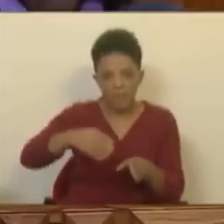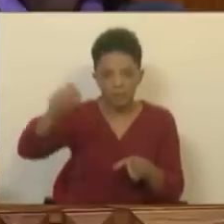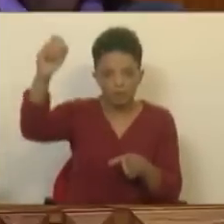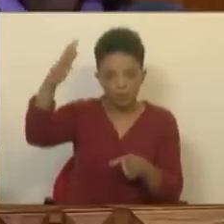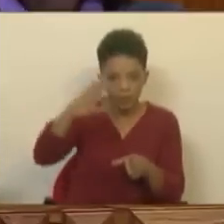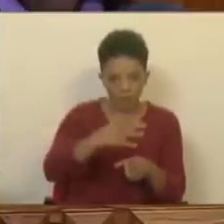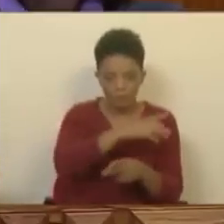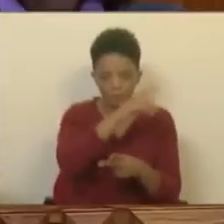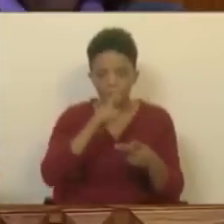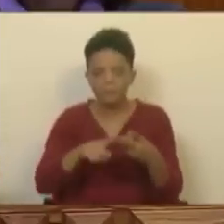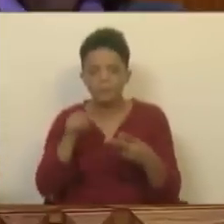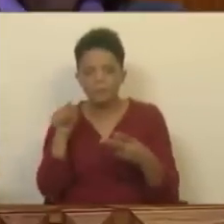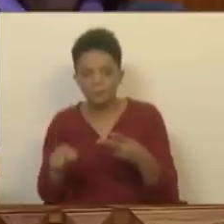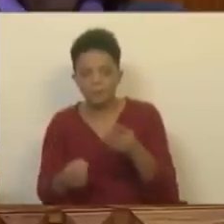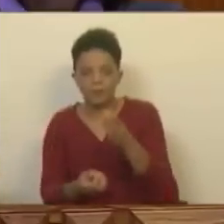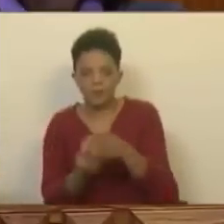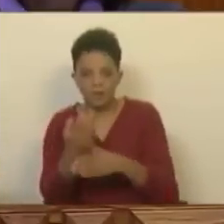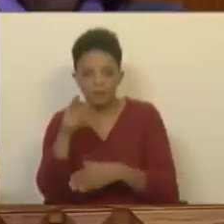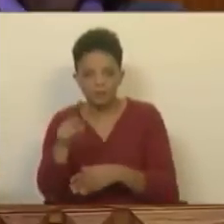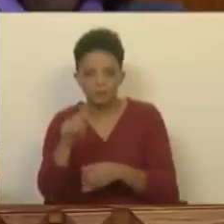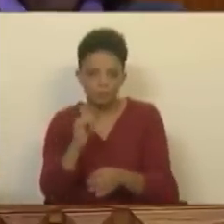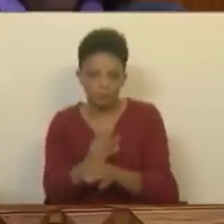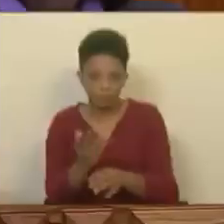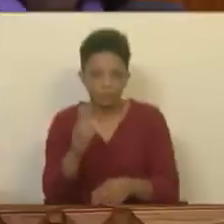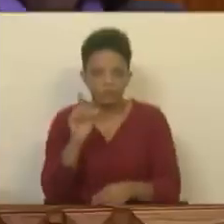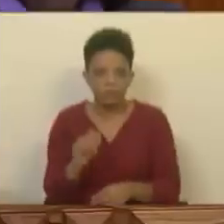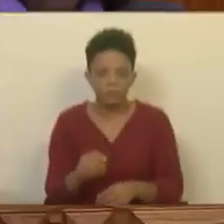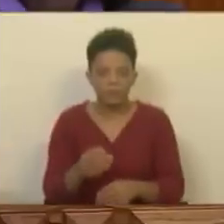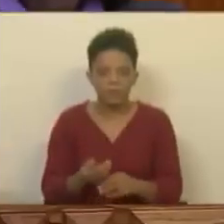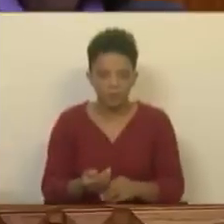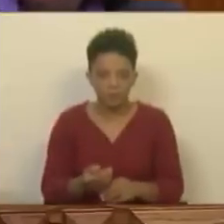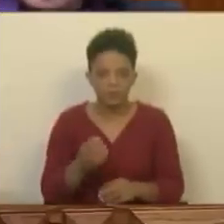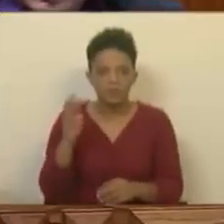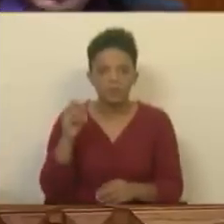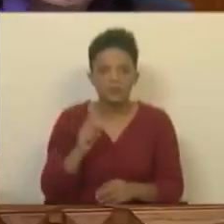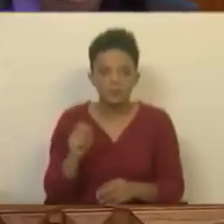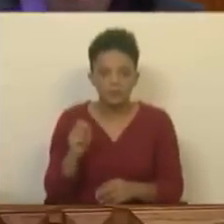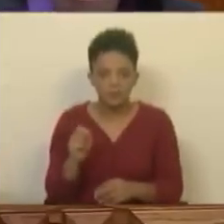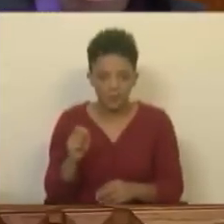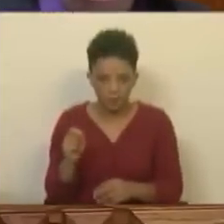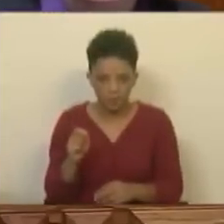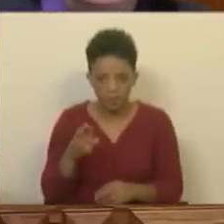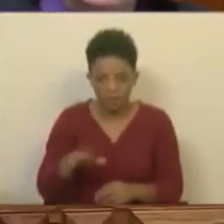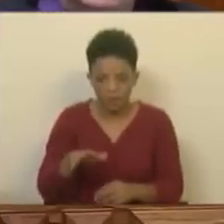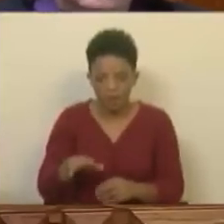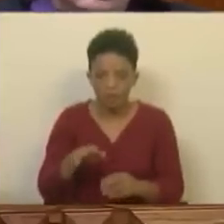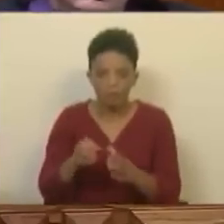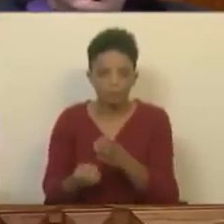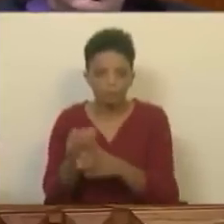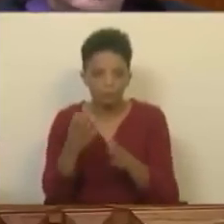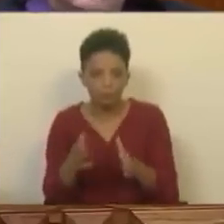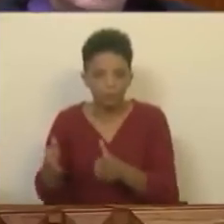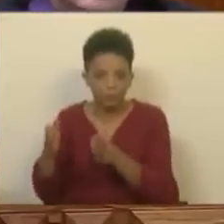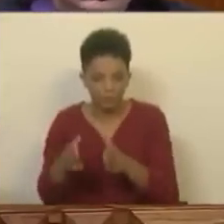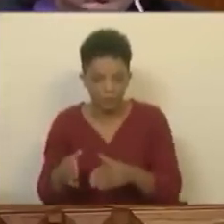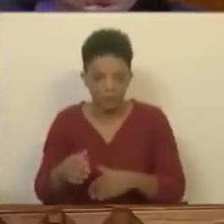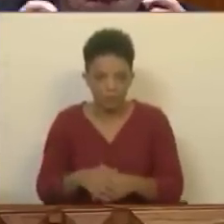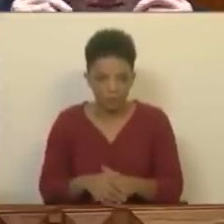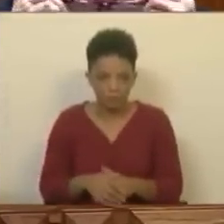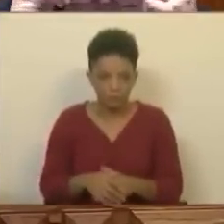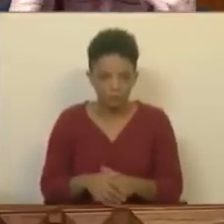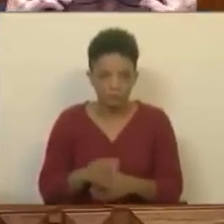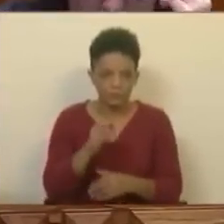ali em 19 a produzir os eletrodonizadores e está a ser instalados em si antes para a produção por parte do consórcio